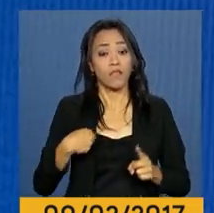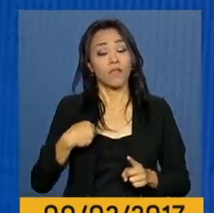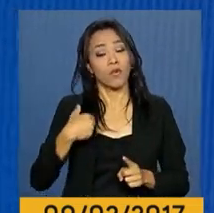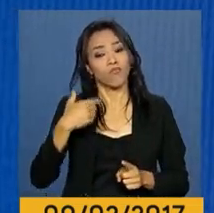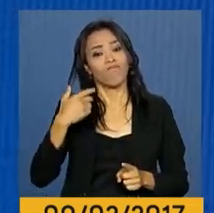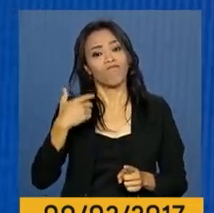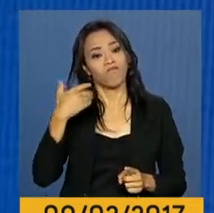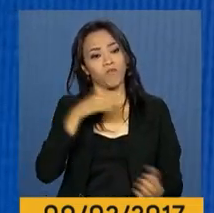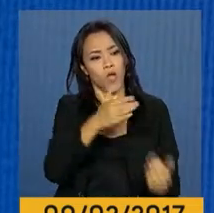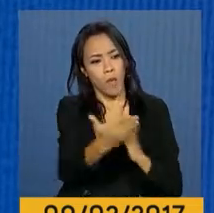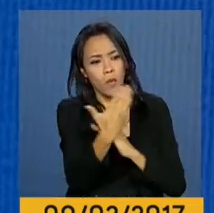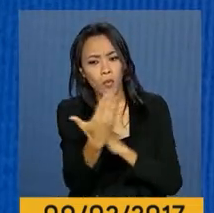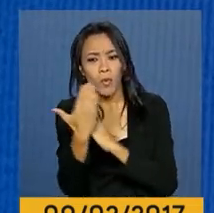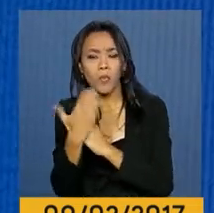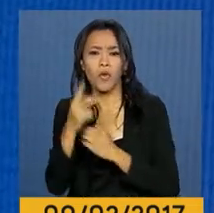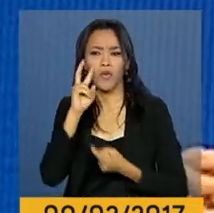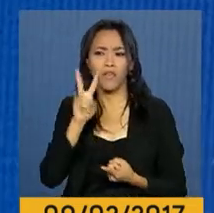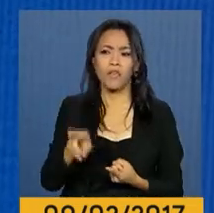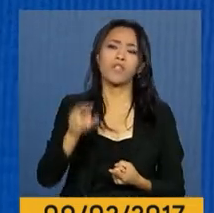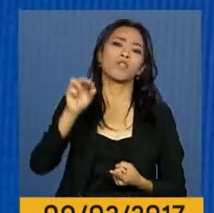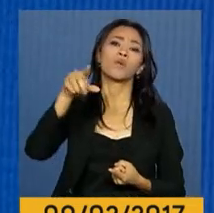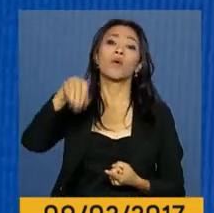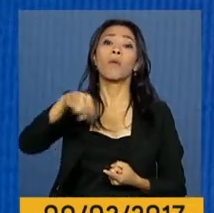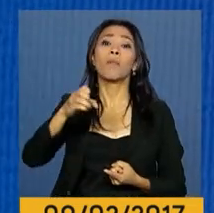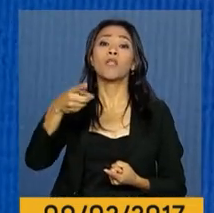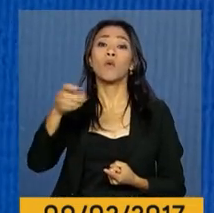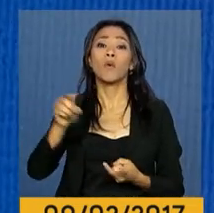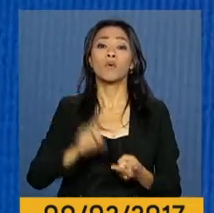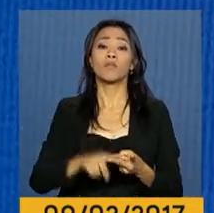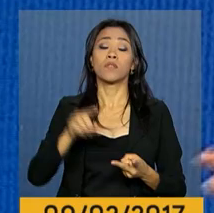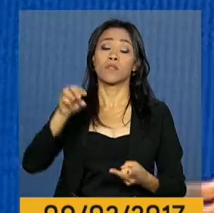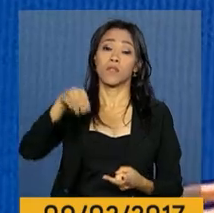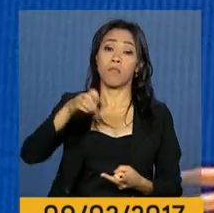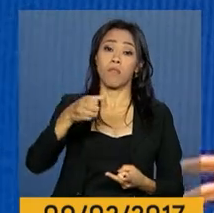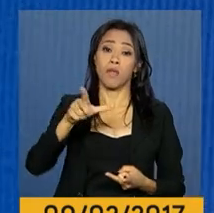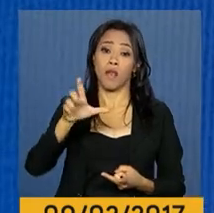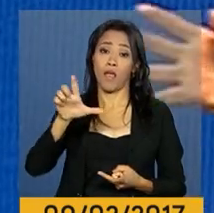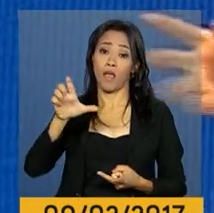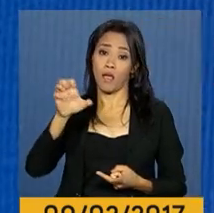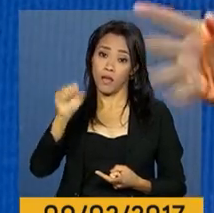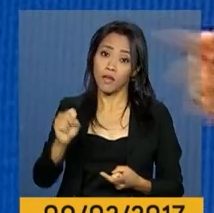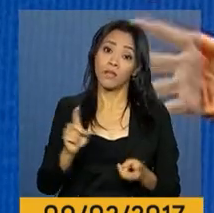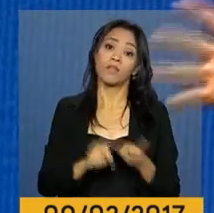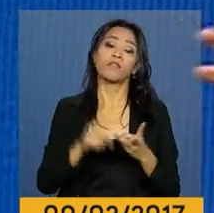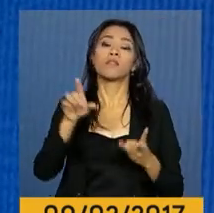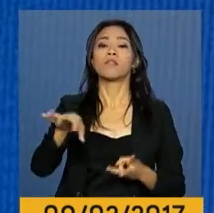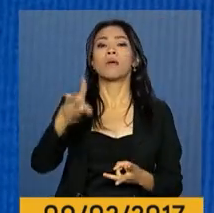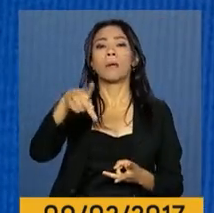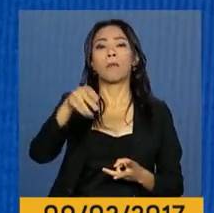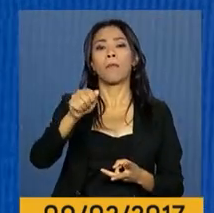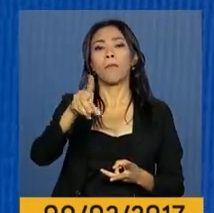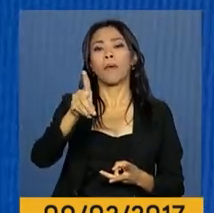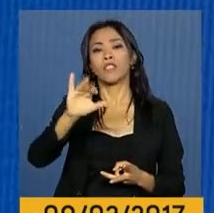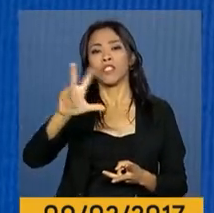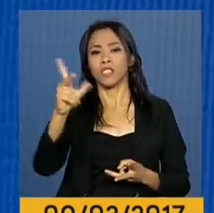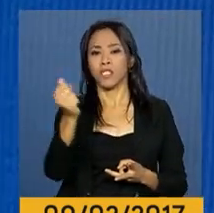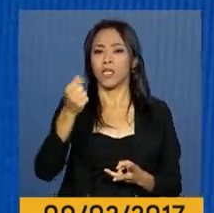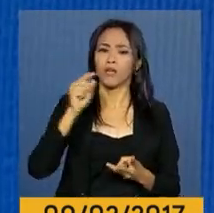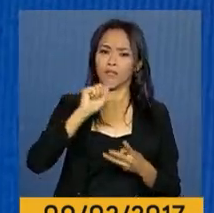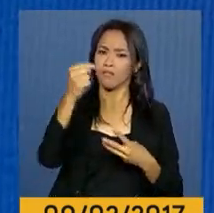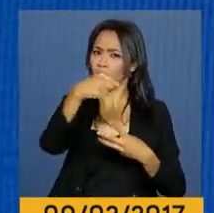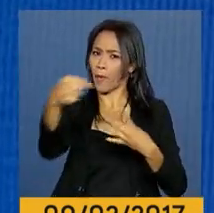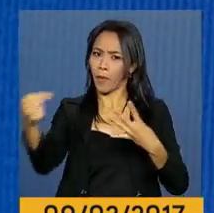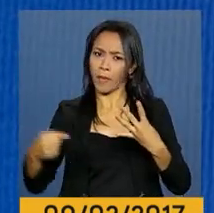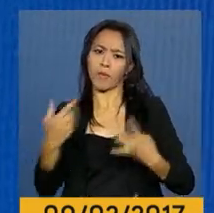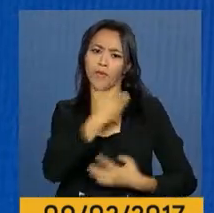vejo o Mendonça Filho o mereles o Diogo Padilha o Bruno Araújo quando vão tratar de questões atinentes ou quando